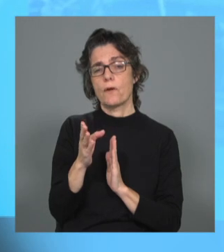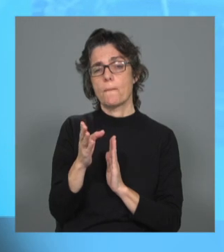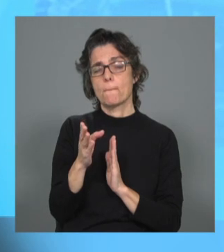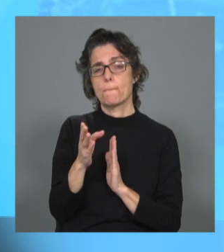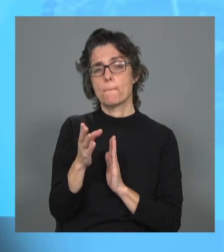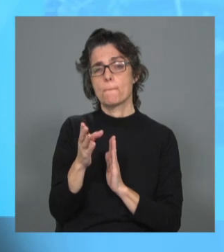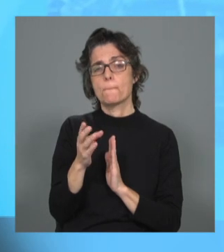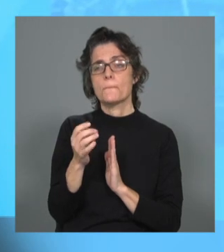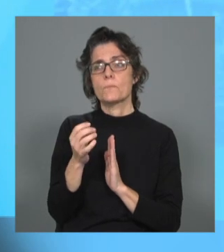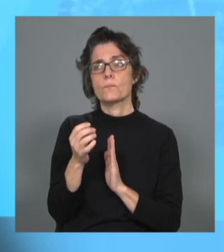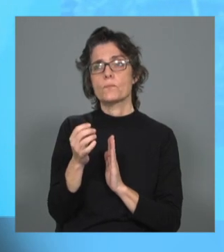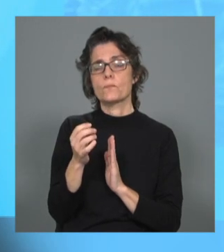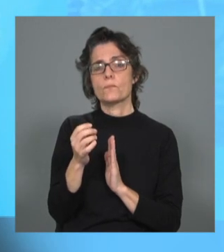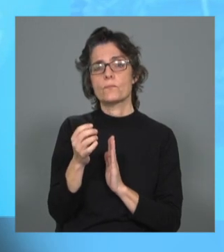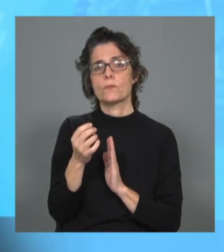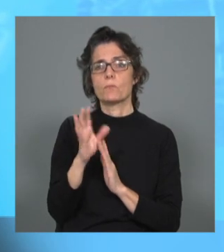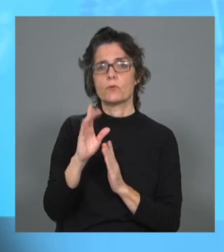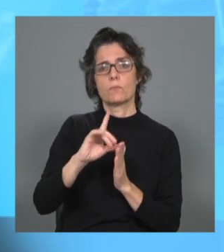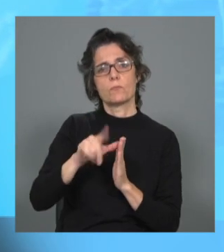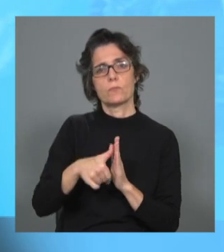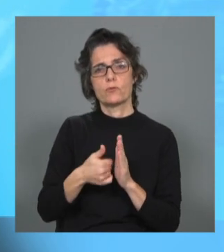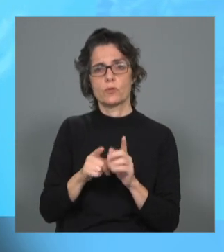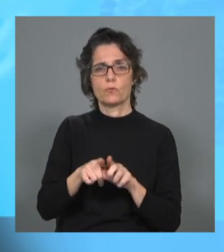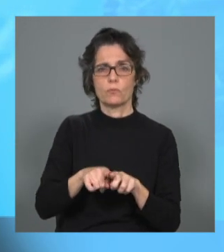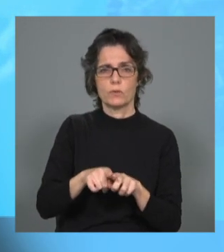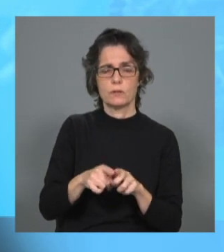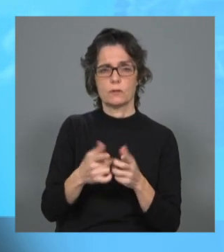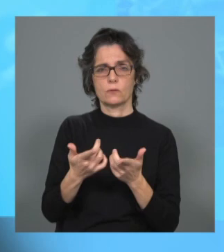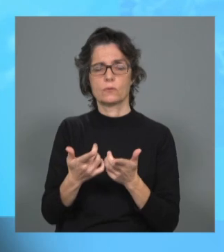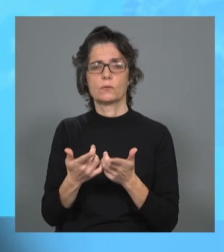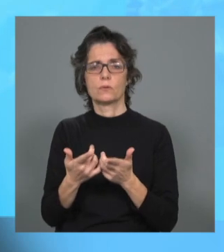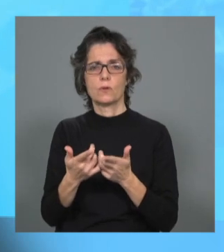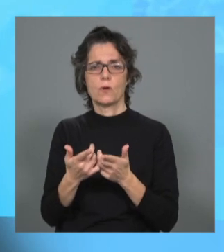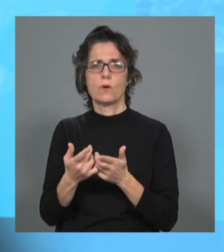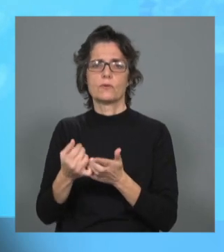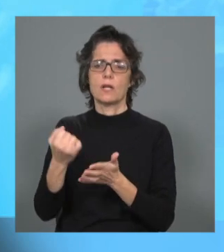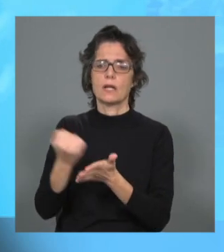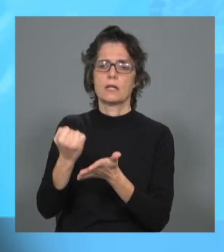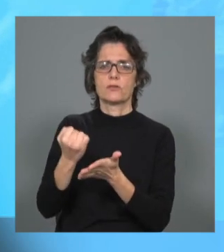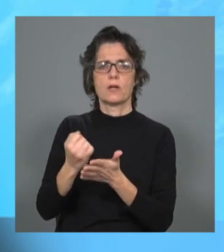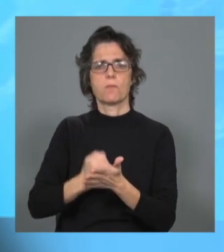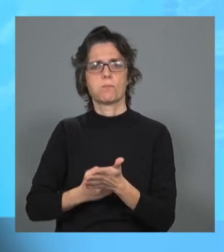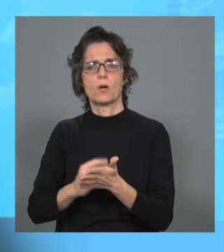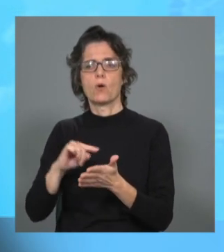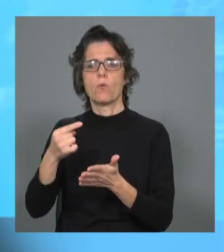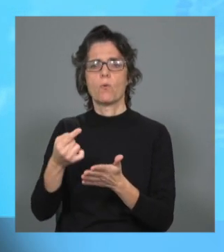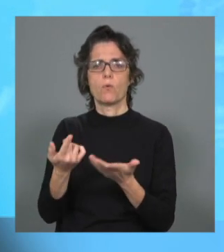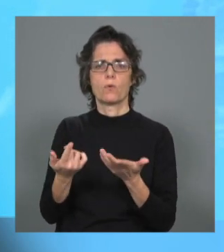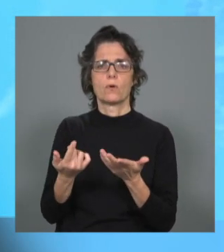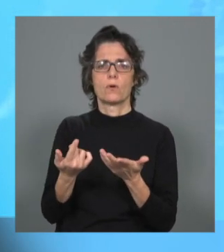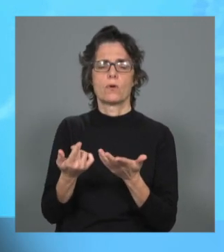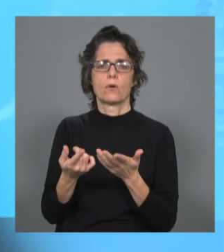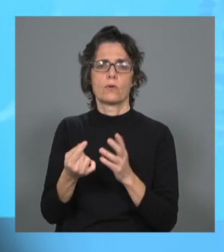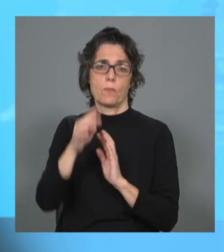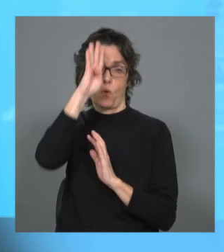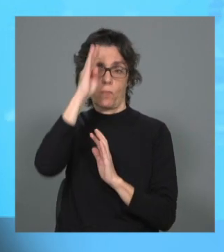o incentivar de projetos políticos com chancela católica, não é isso que interessa. Por outro lado, e o último Papa